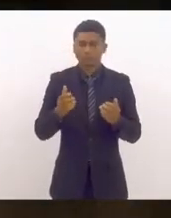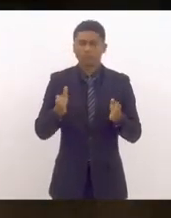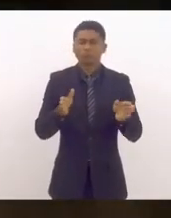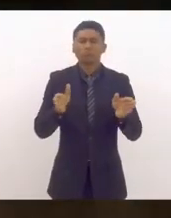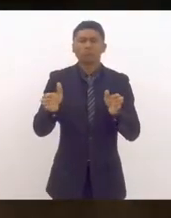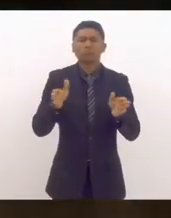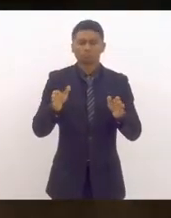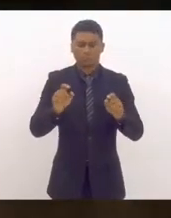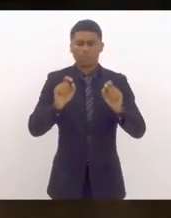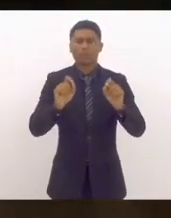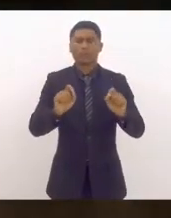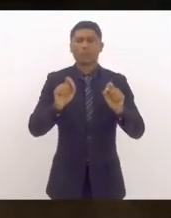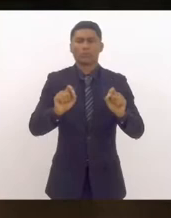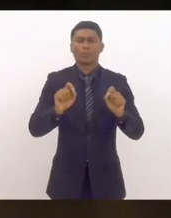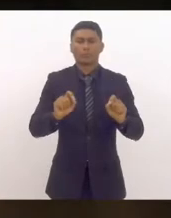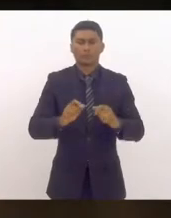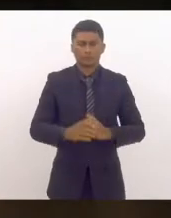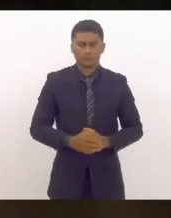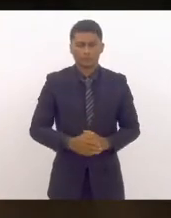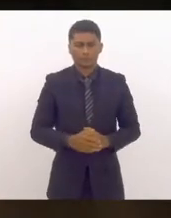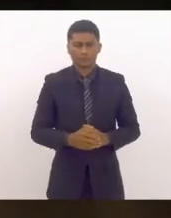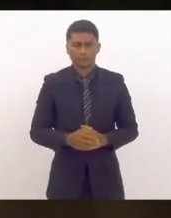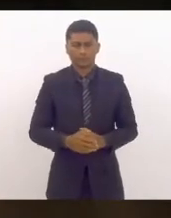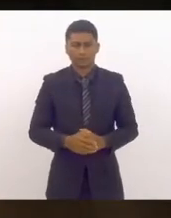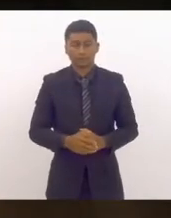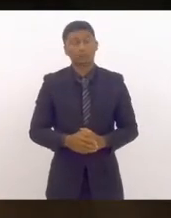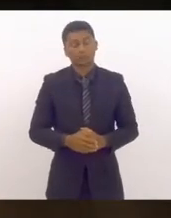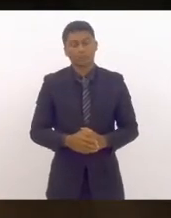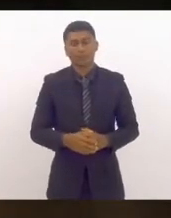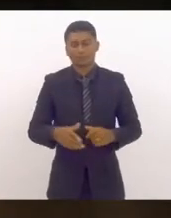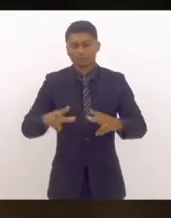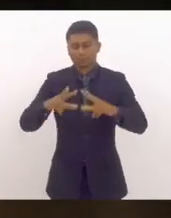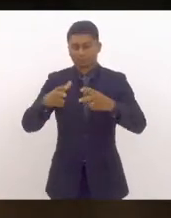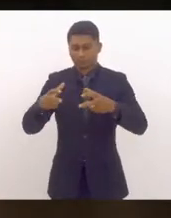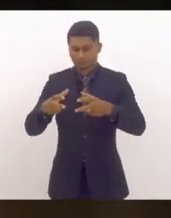mediação? É que se a CCJ